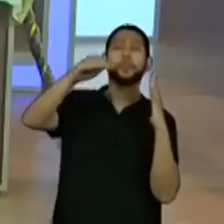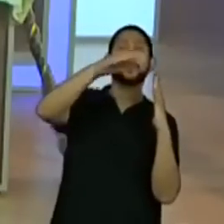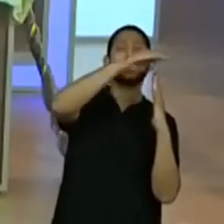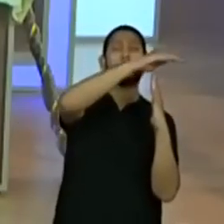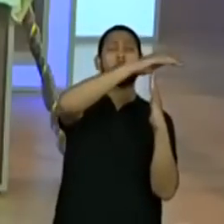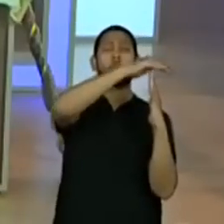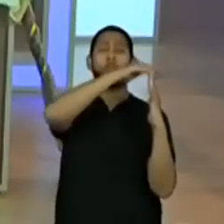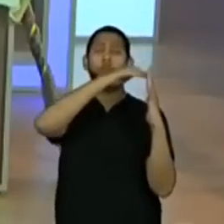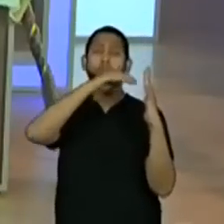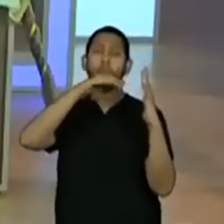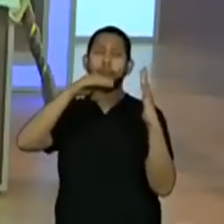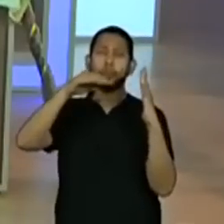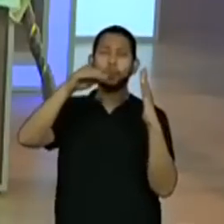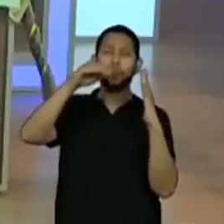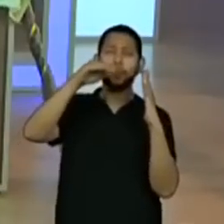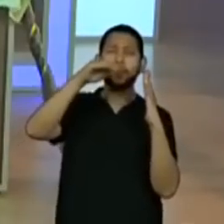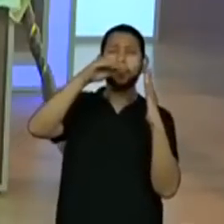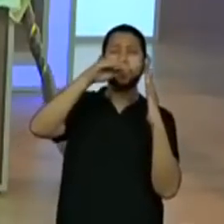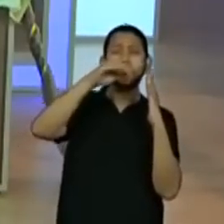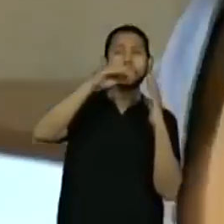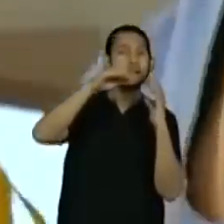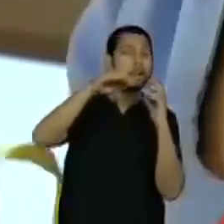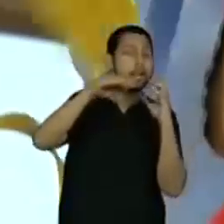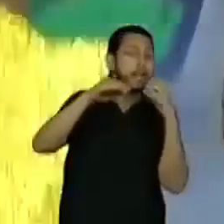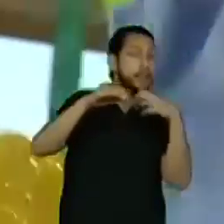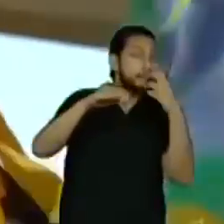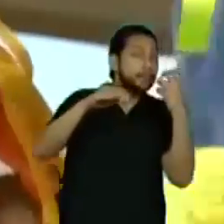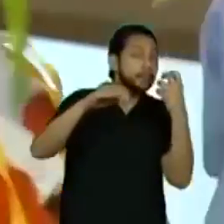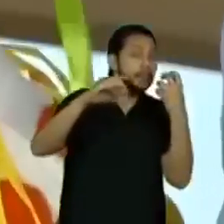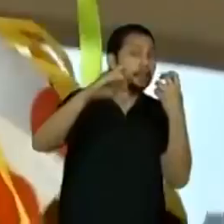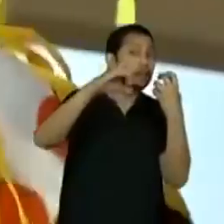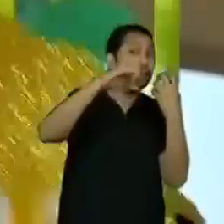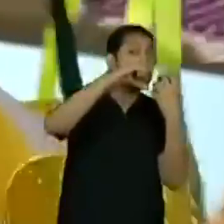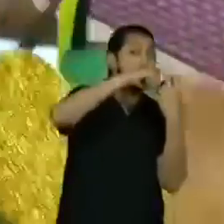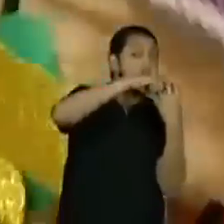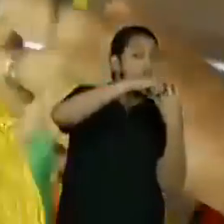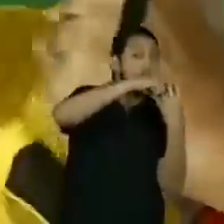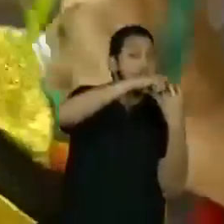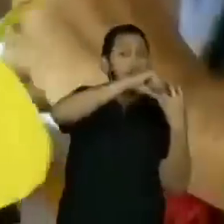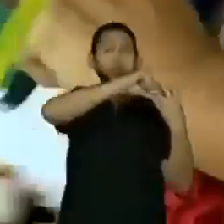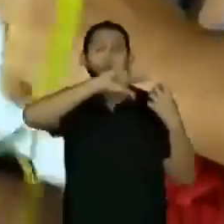até a macieira, segurou uma maçãzinha no bico e